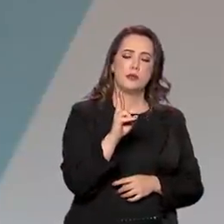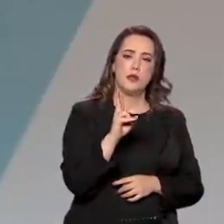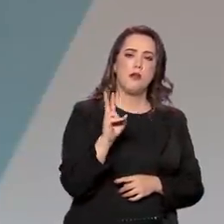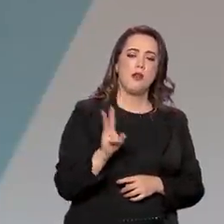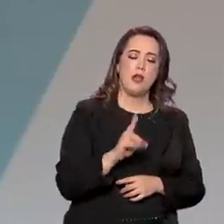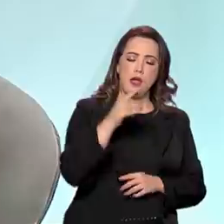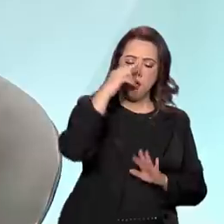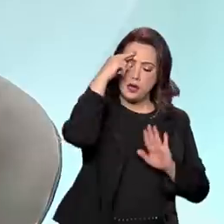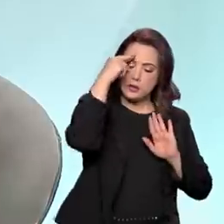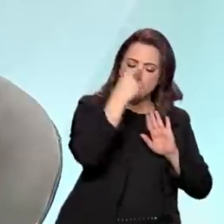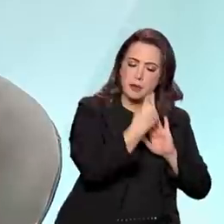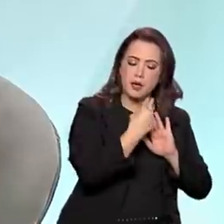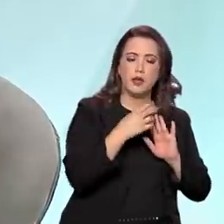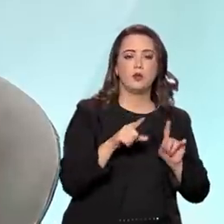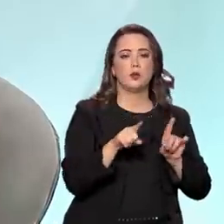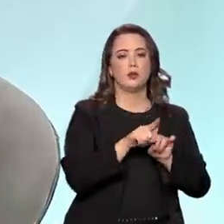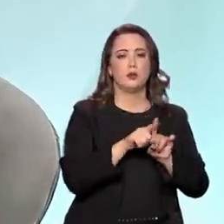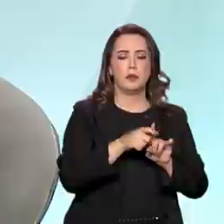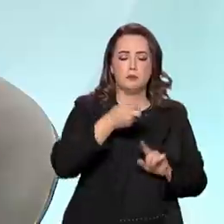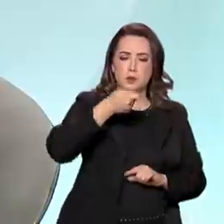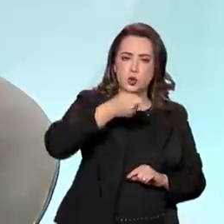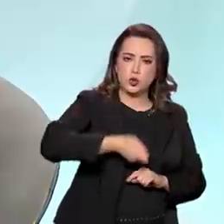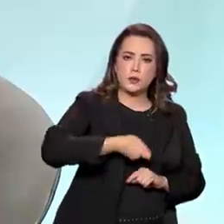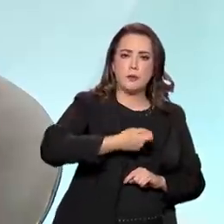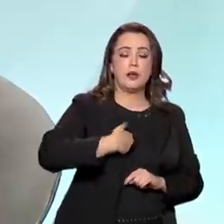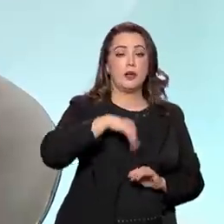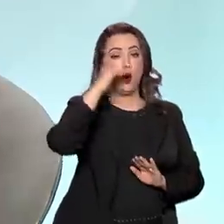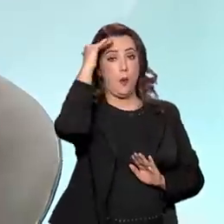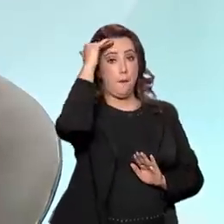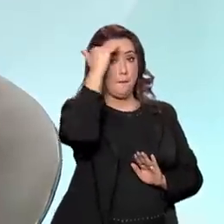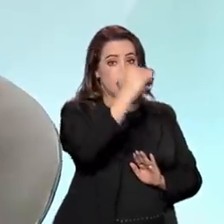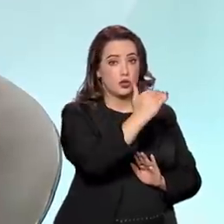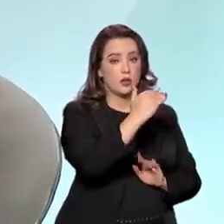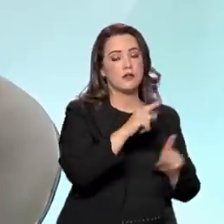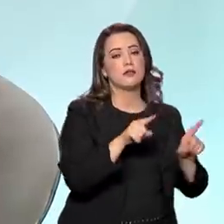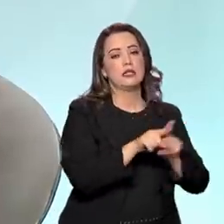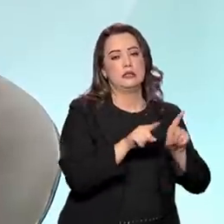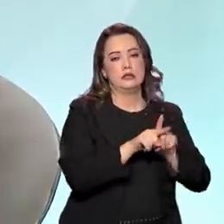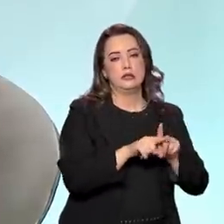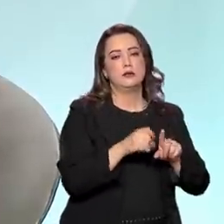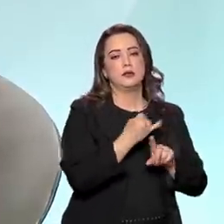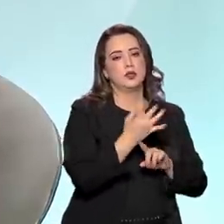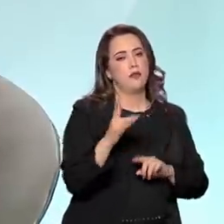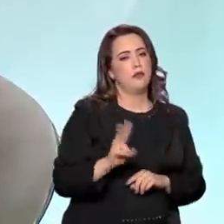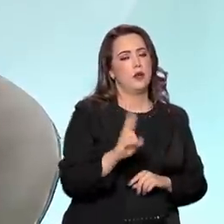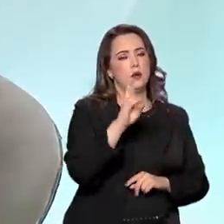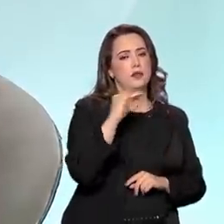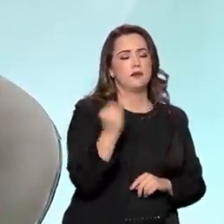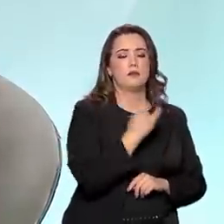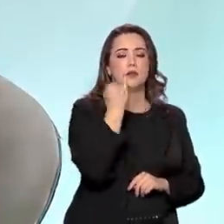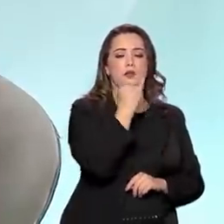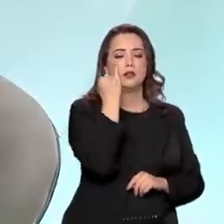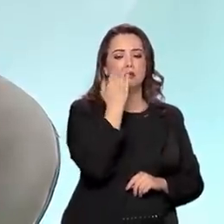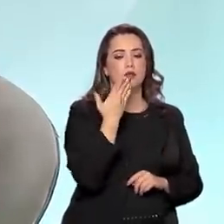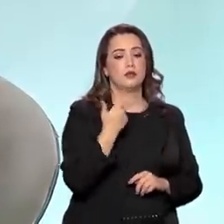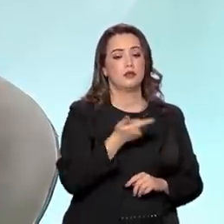valores culto de prata disciplina né obediência Então são valores interessantes